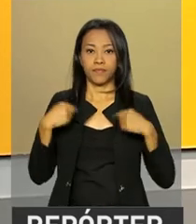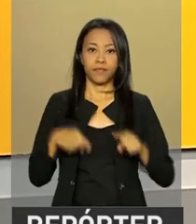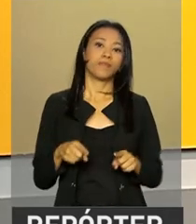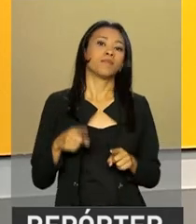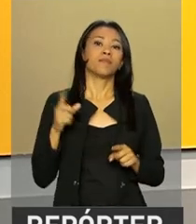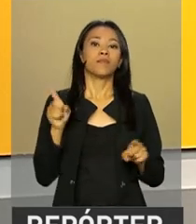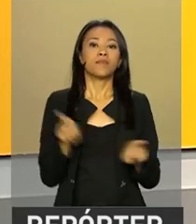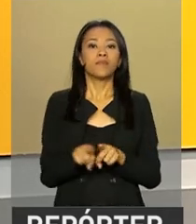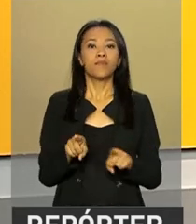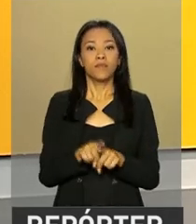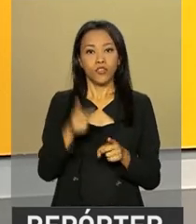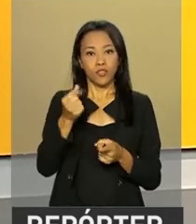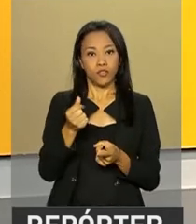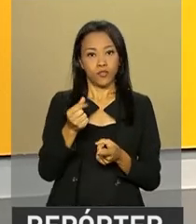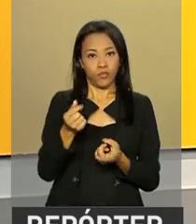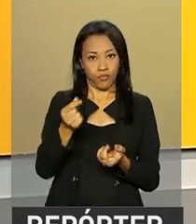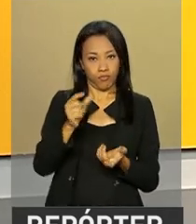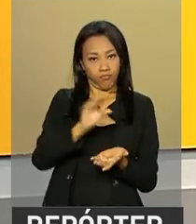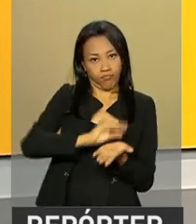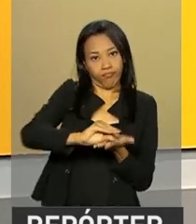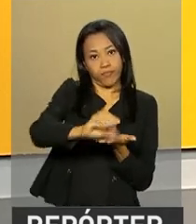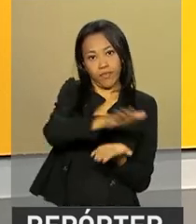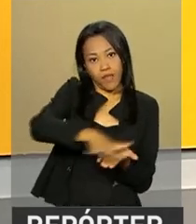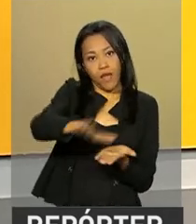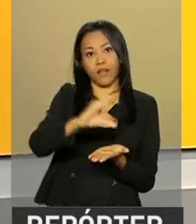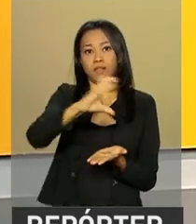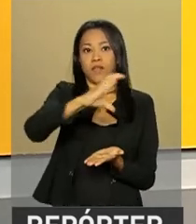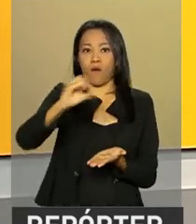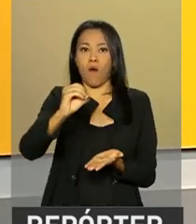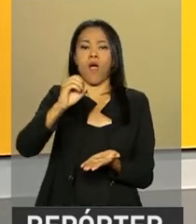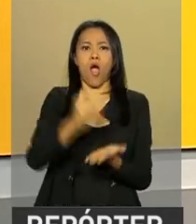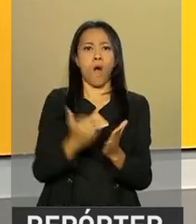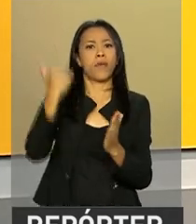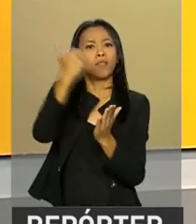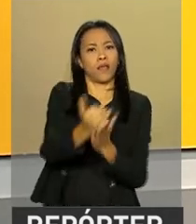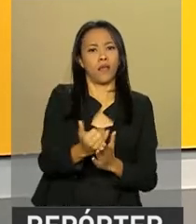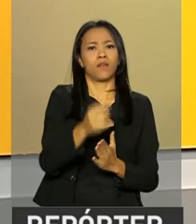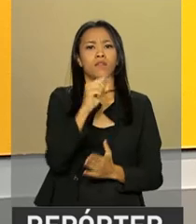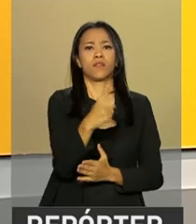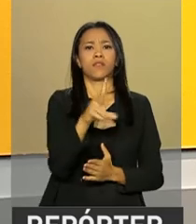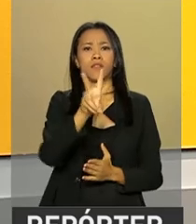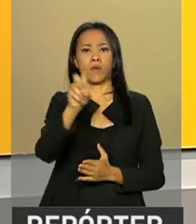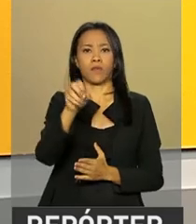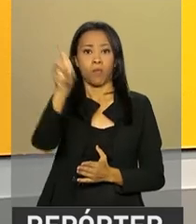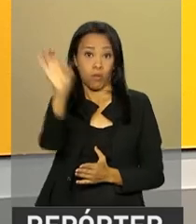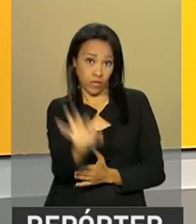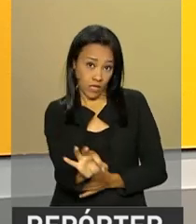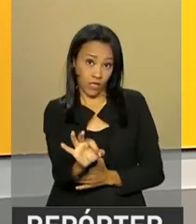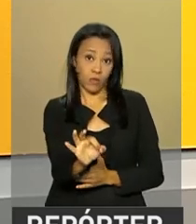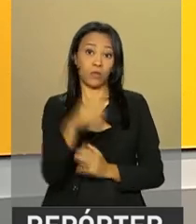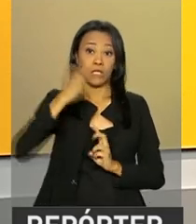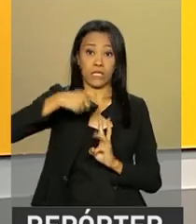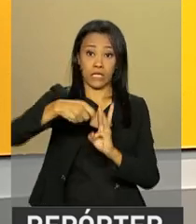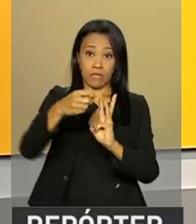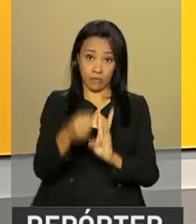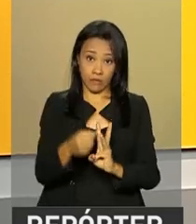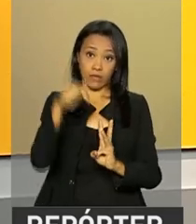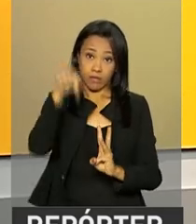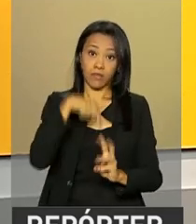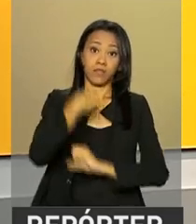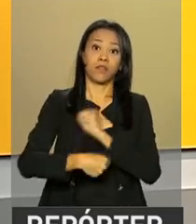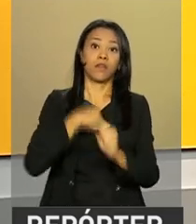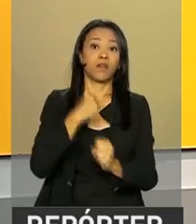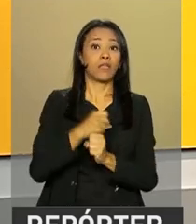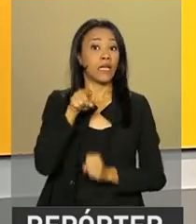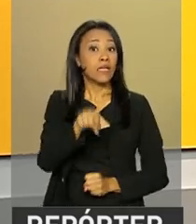financiamentos na região região centroeste aumentaram quase 150% nos primeiros 3 meses do ano os